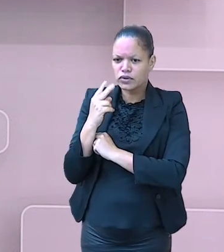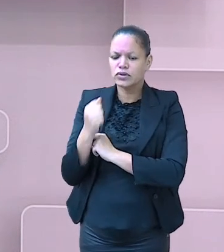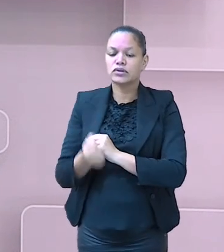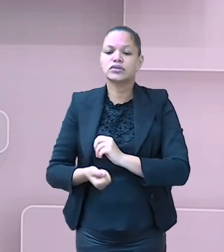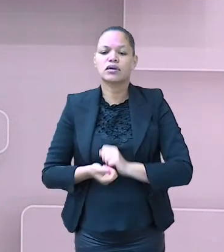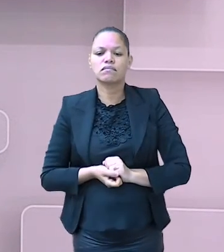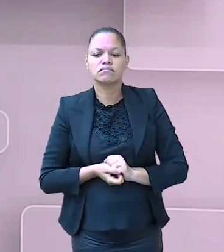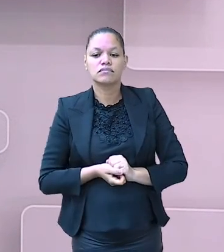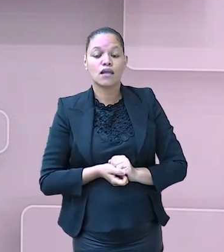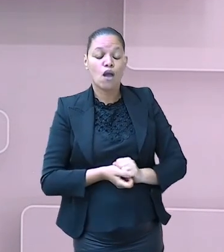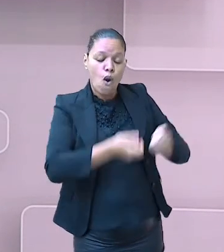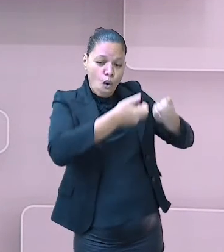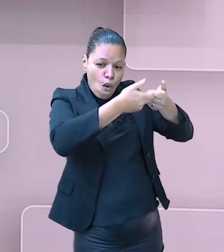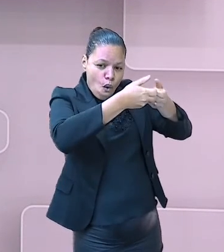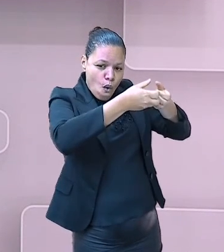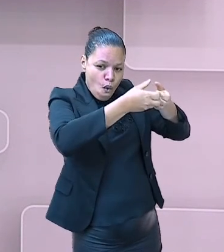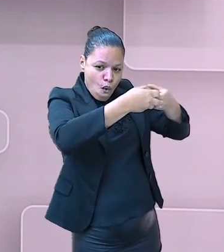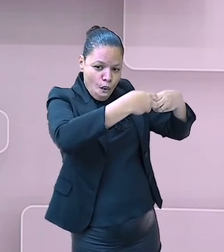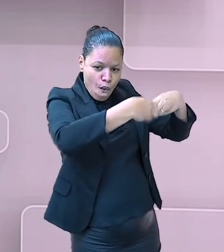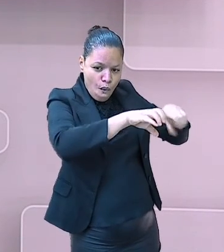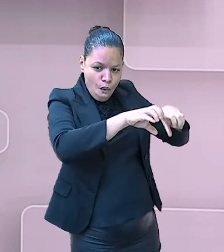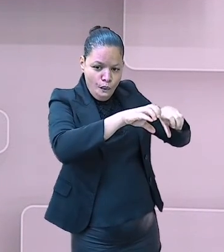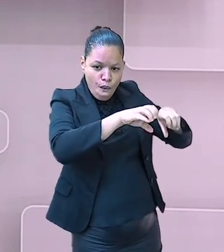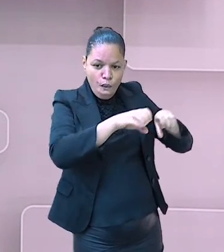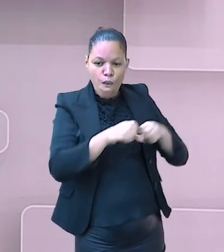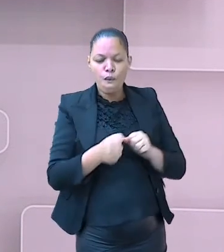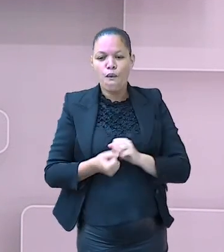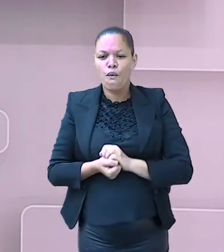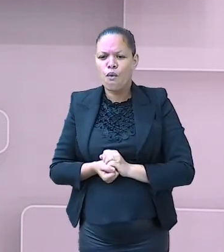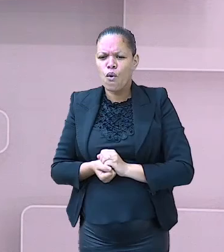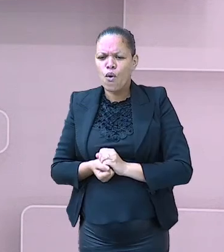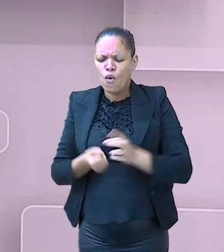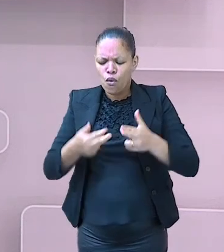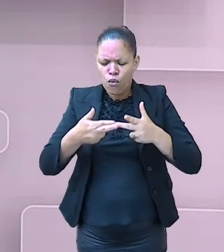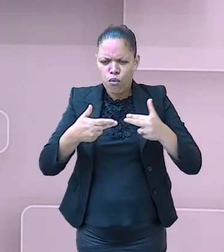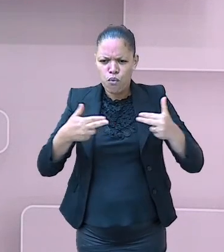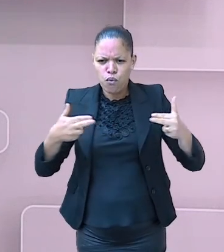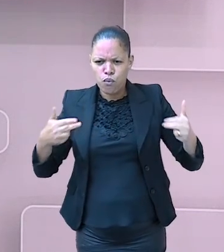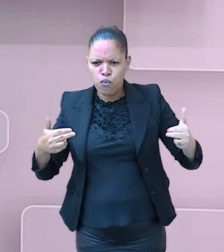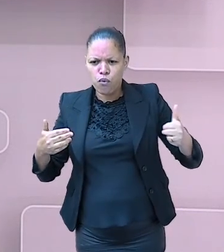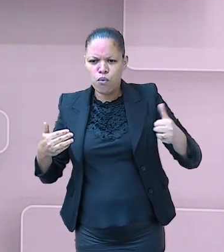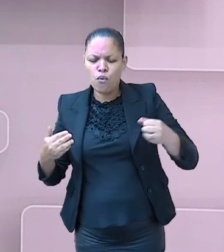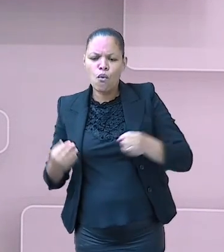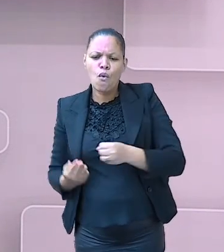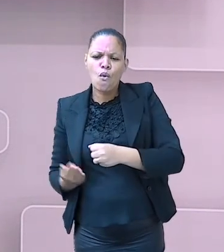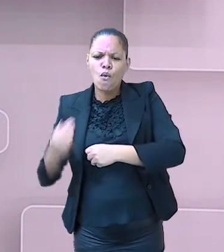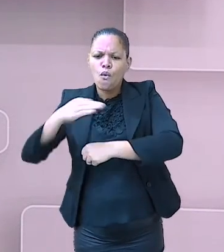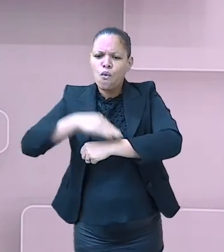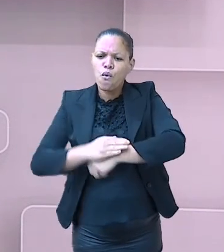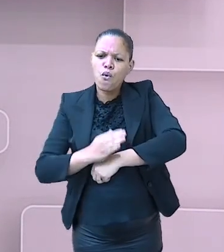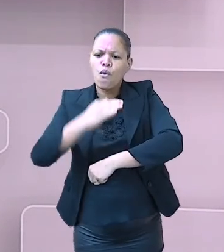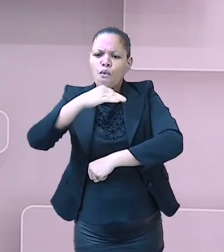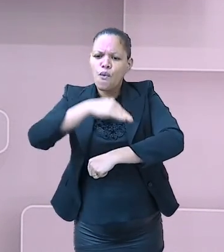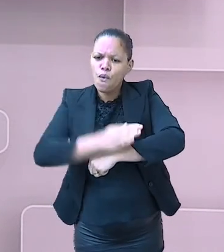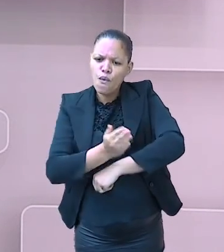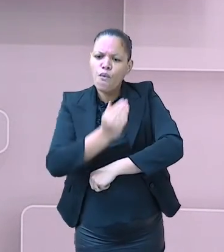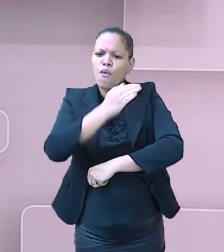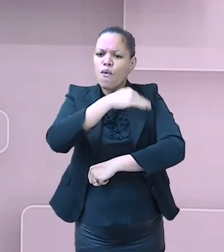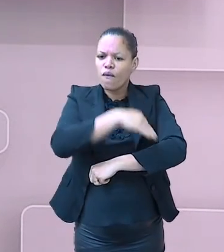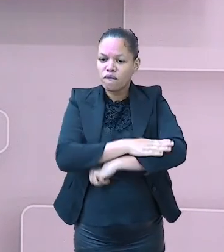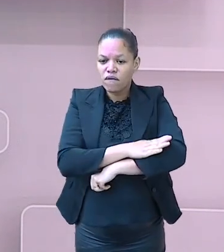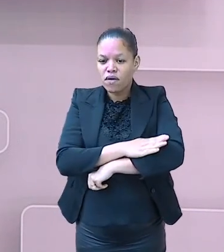anfíbios, eles são aqueles ovos gelatinosos. Então, eles precisam da água para o óvulo